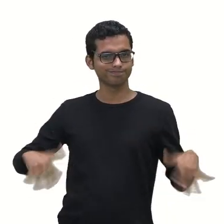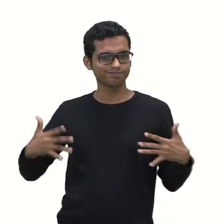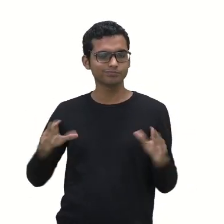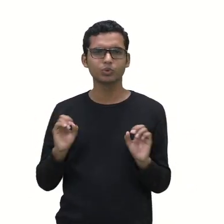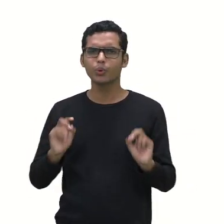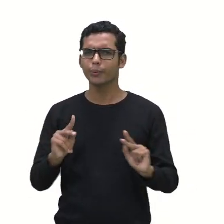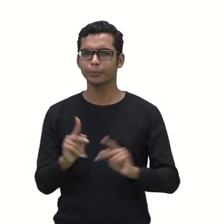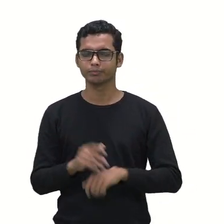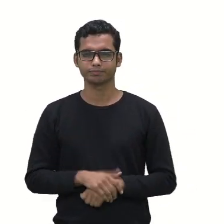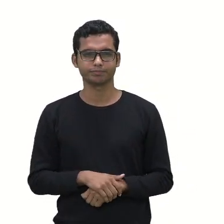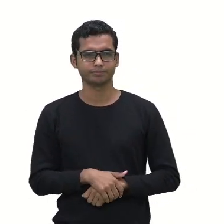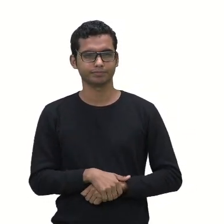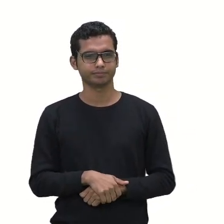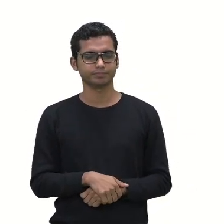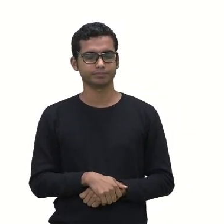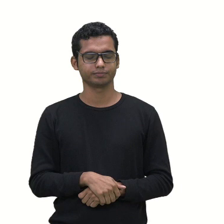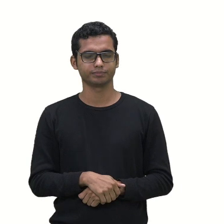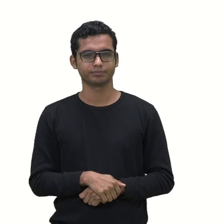Nós temos aqui, ó,